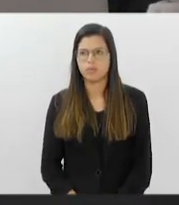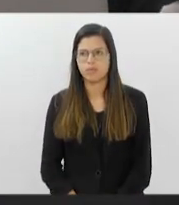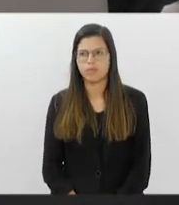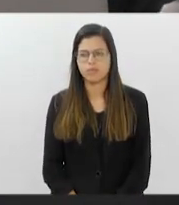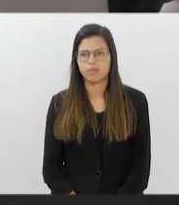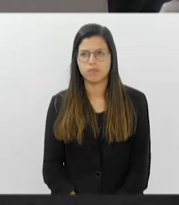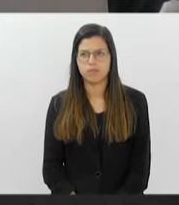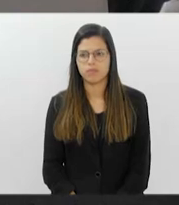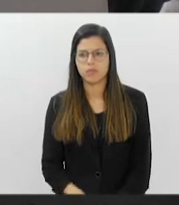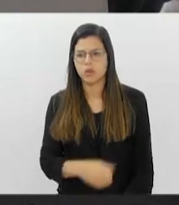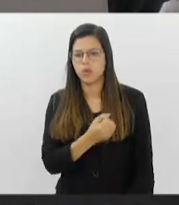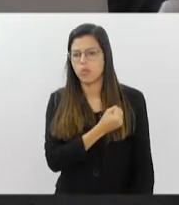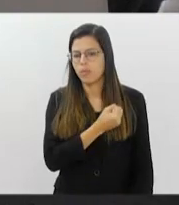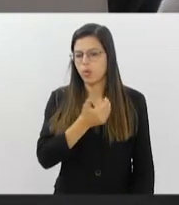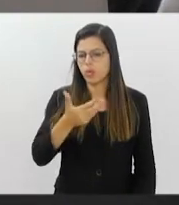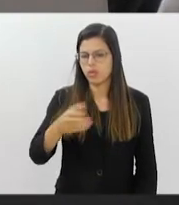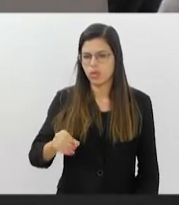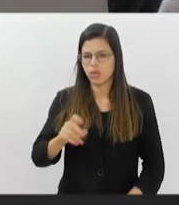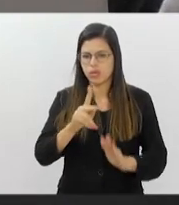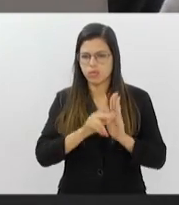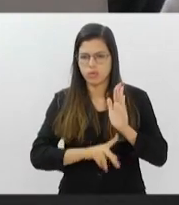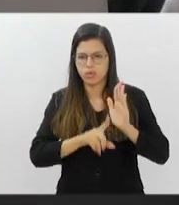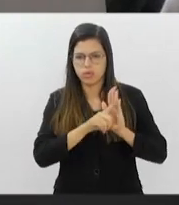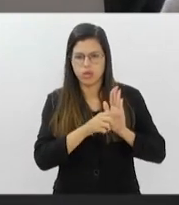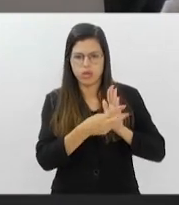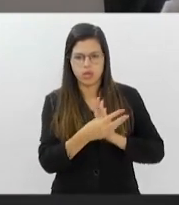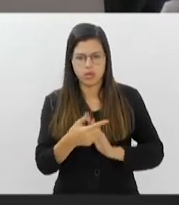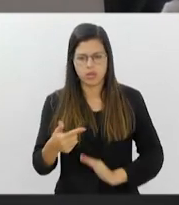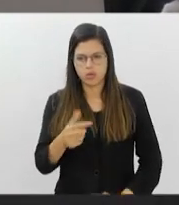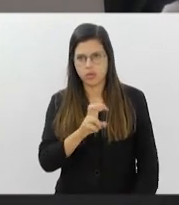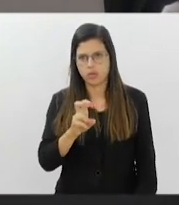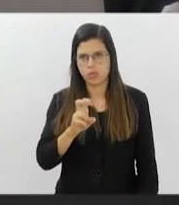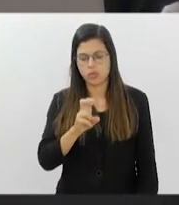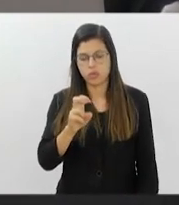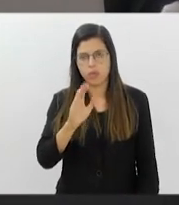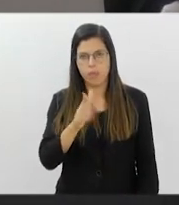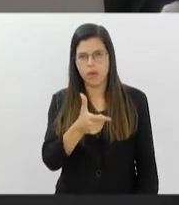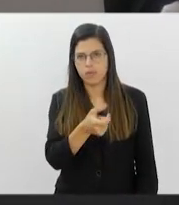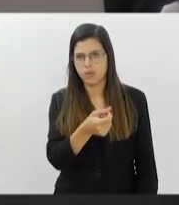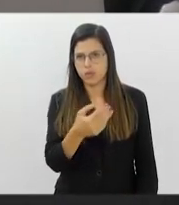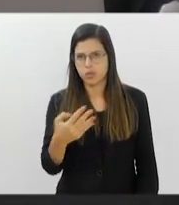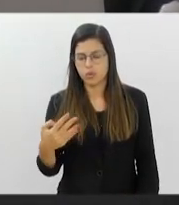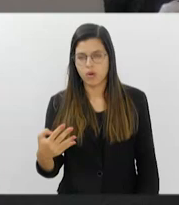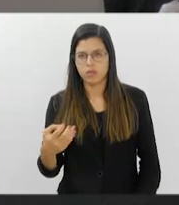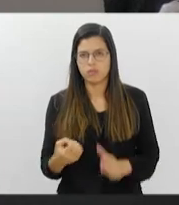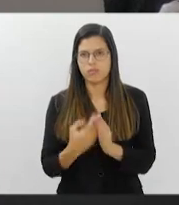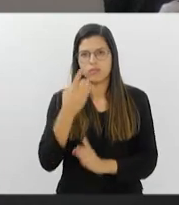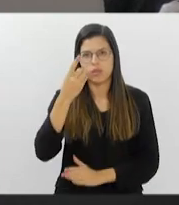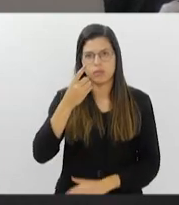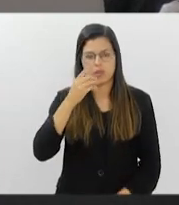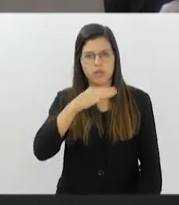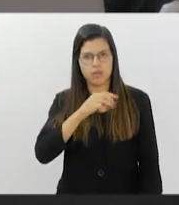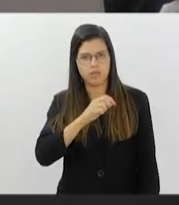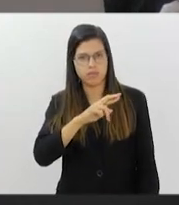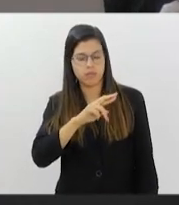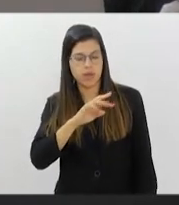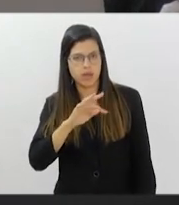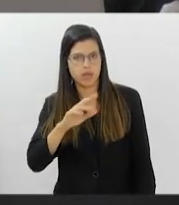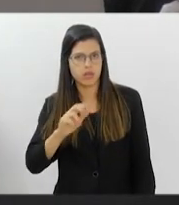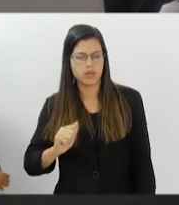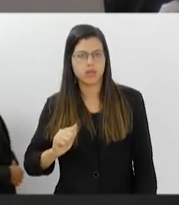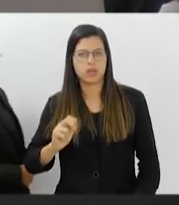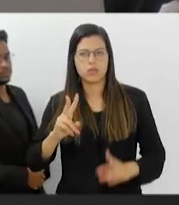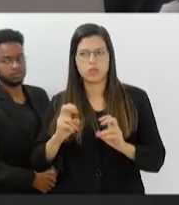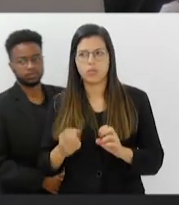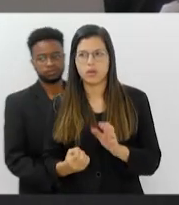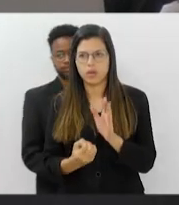Então vamos para o 10 da pauta. Projeto de lei 3255-24, de autoria da deputada Marta Rocha, que dispõe sobre a